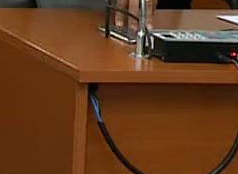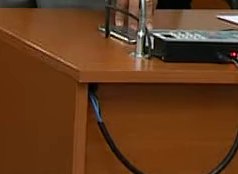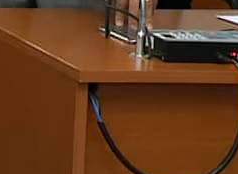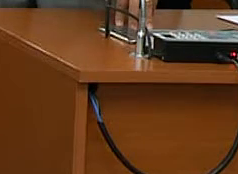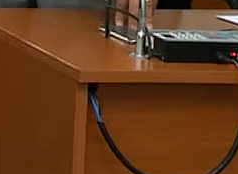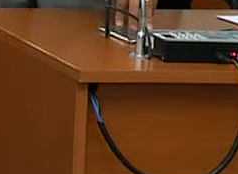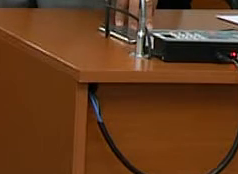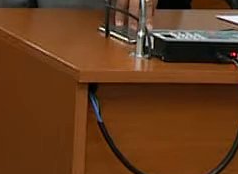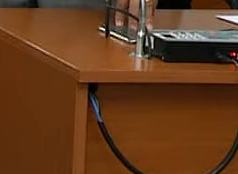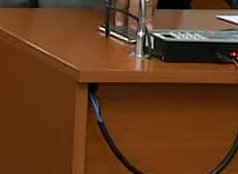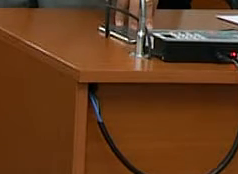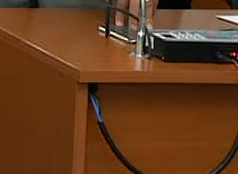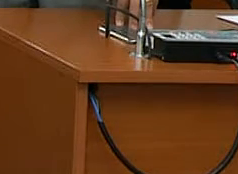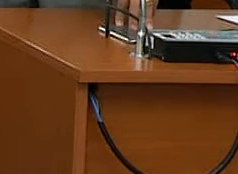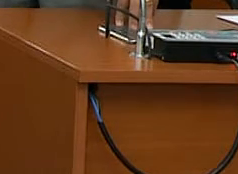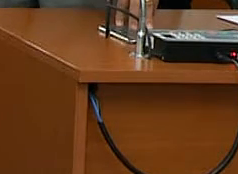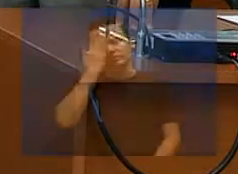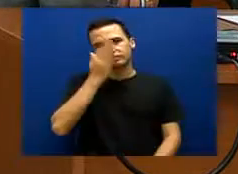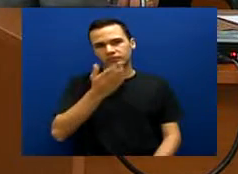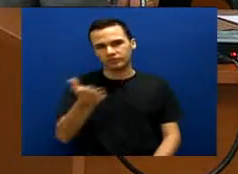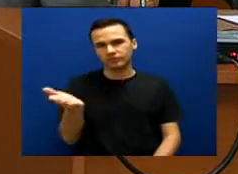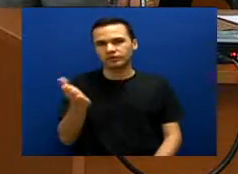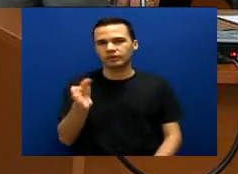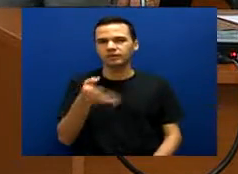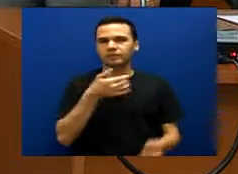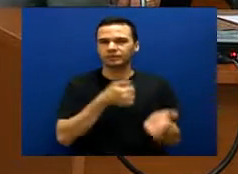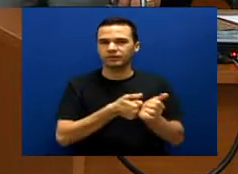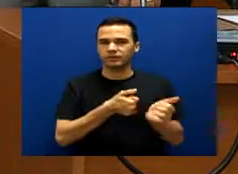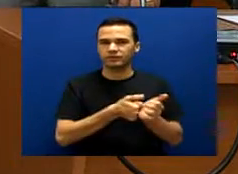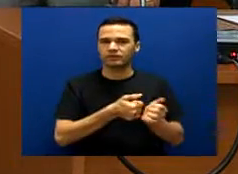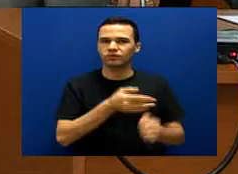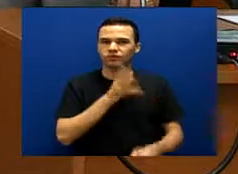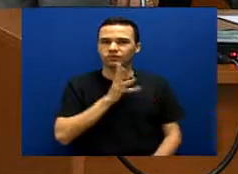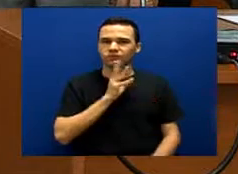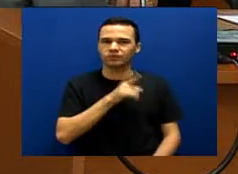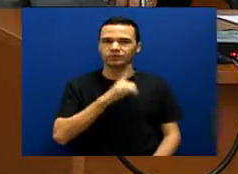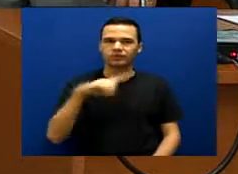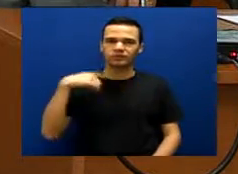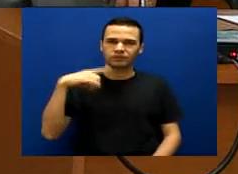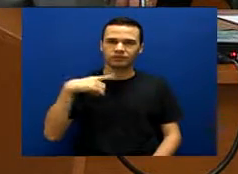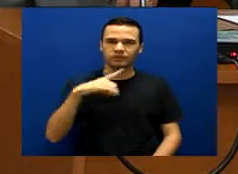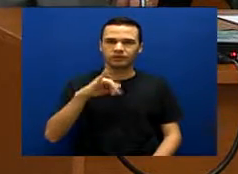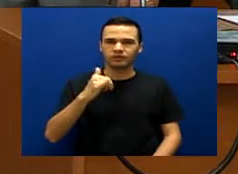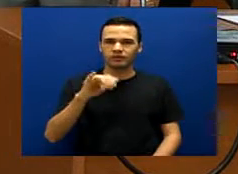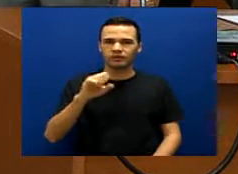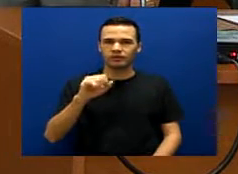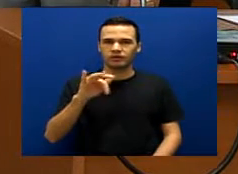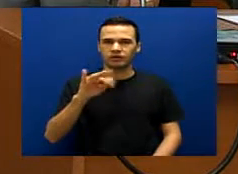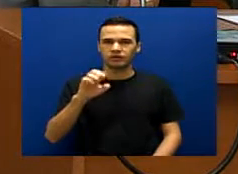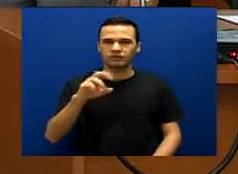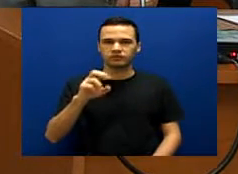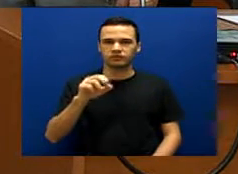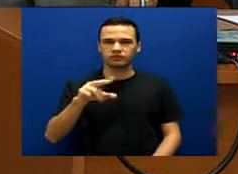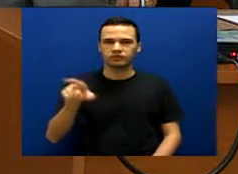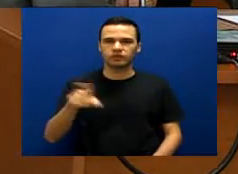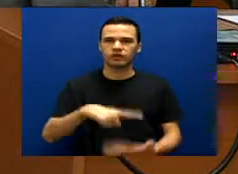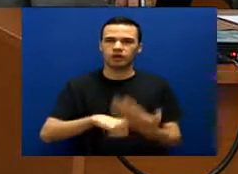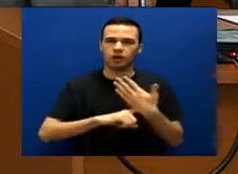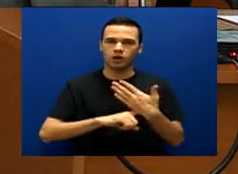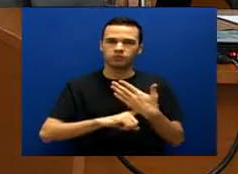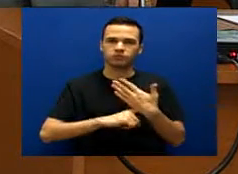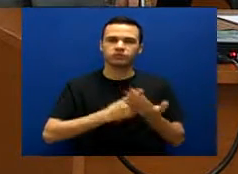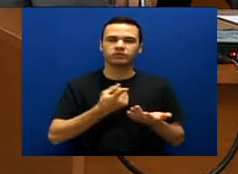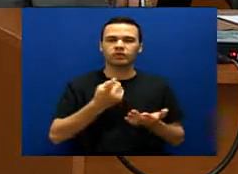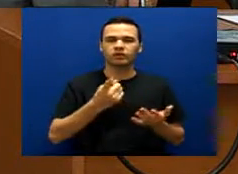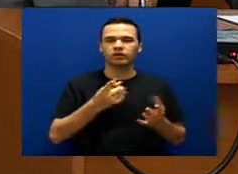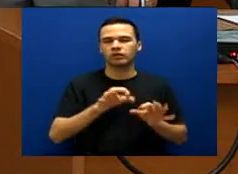ao deputado. Eu sei que Vossa Excelência sempre está próximo do deputado Jefferson Campos, que tem nos auxiliado em